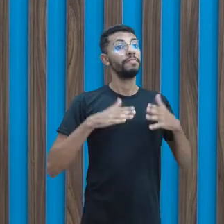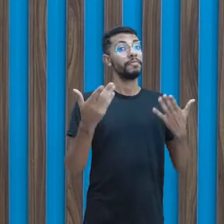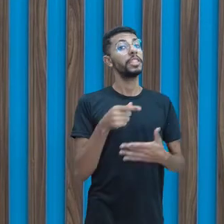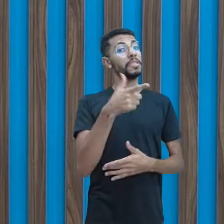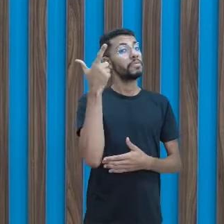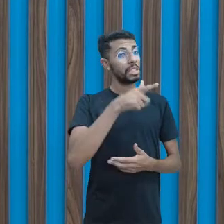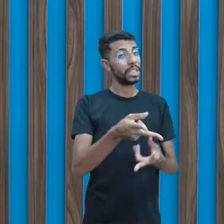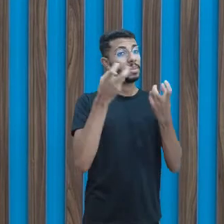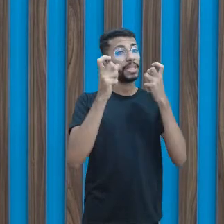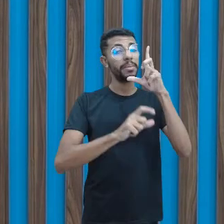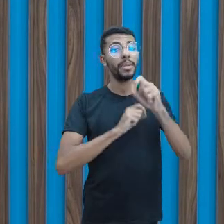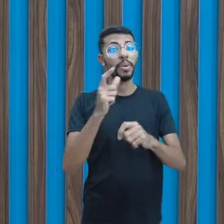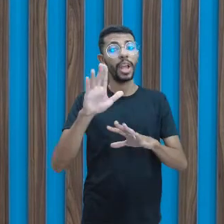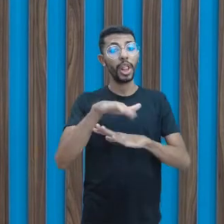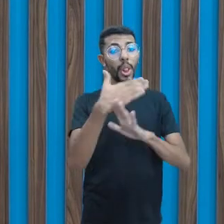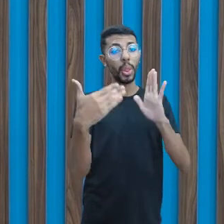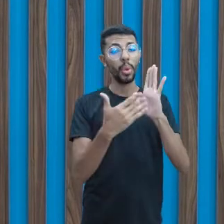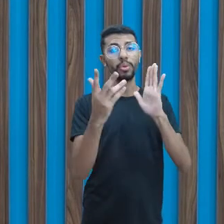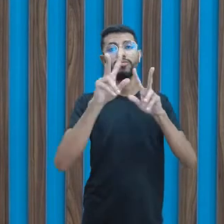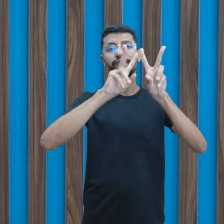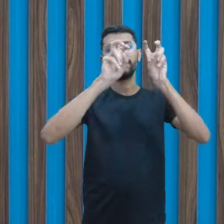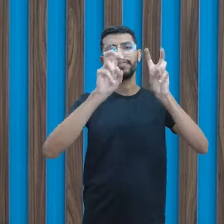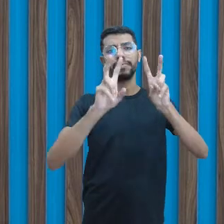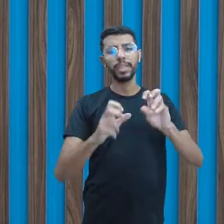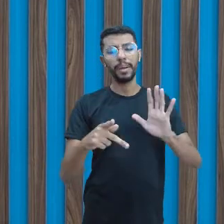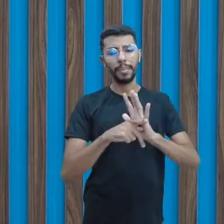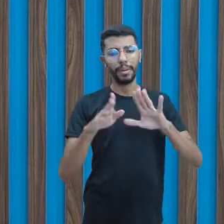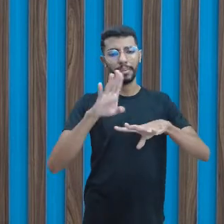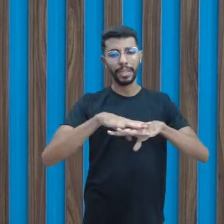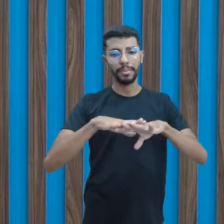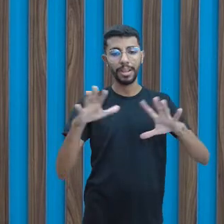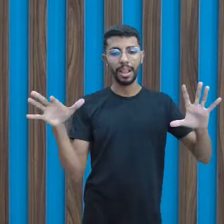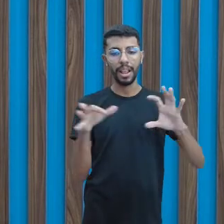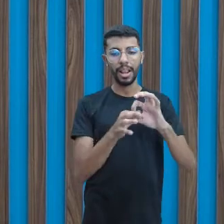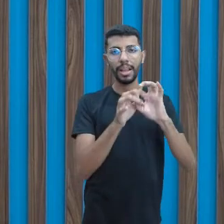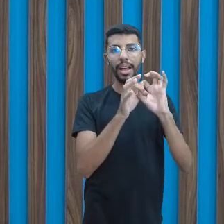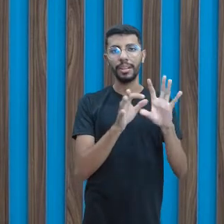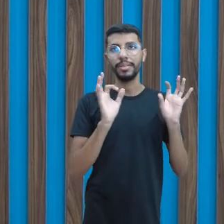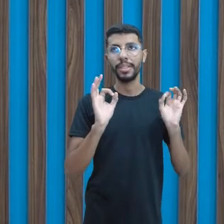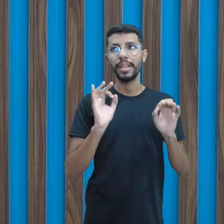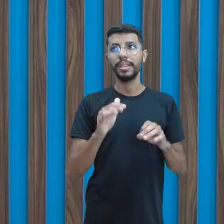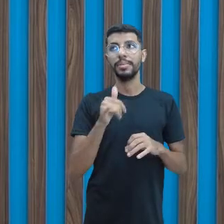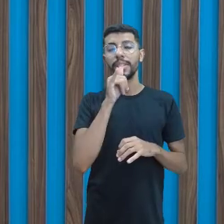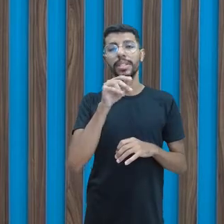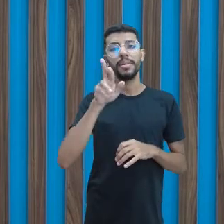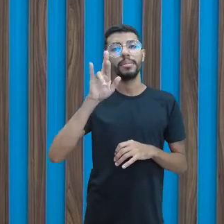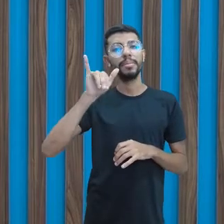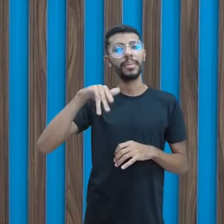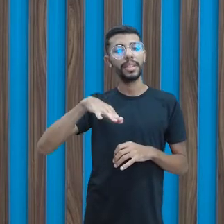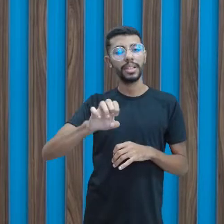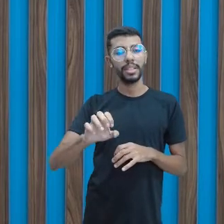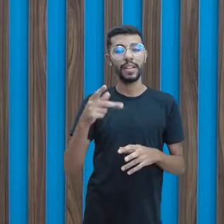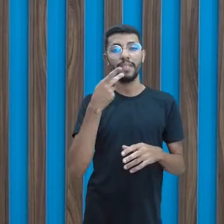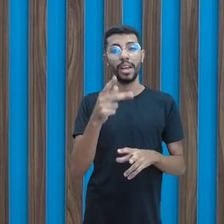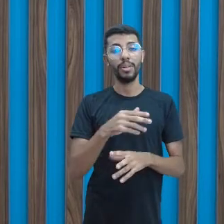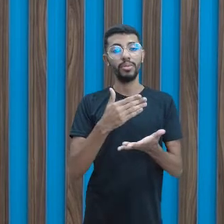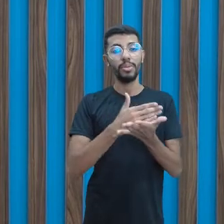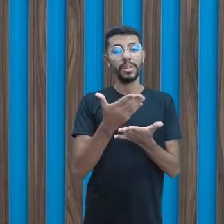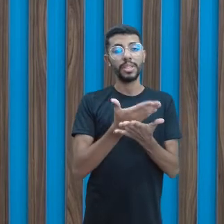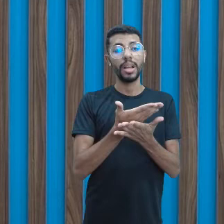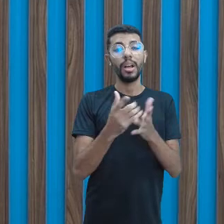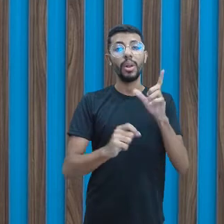perceber que todos os assuntos da matemática, eles estão interligados. Briane falou aí no começo da aula que a gente vê essa